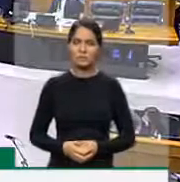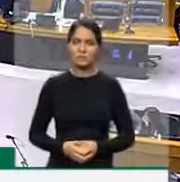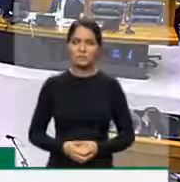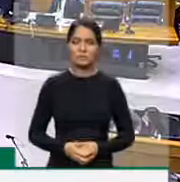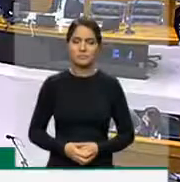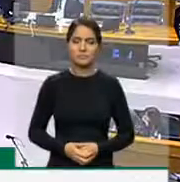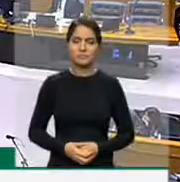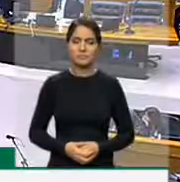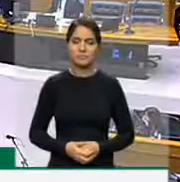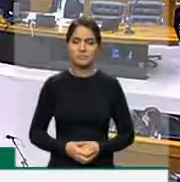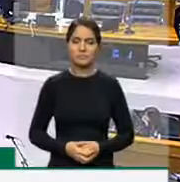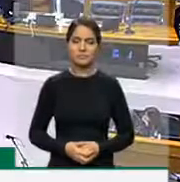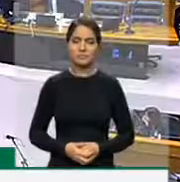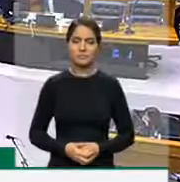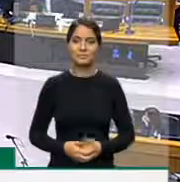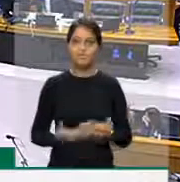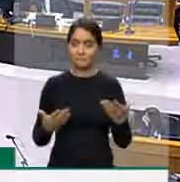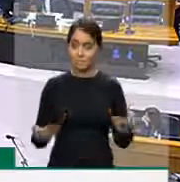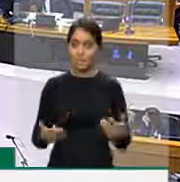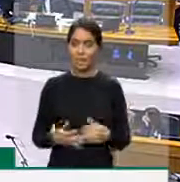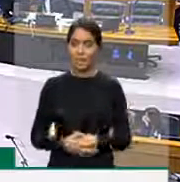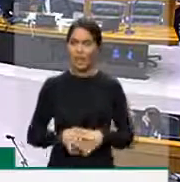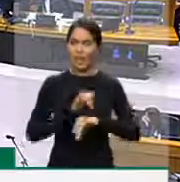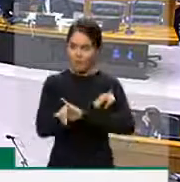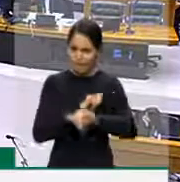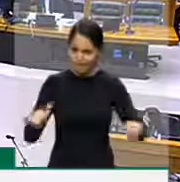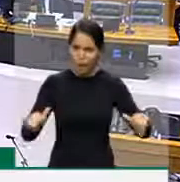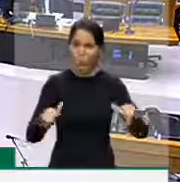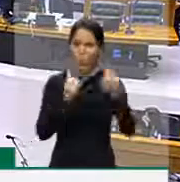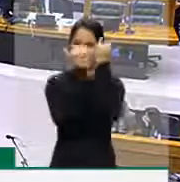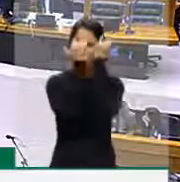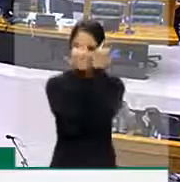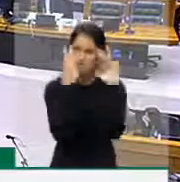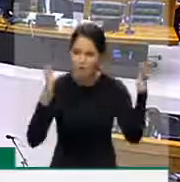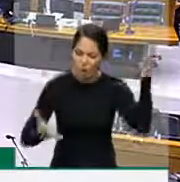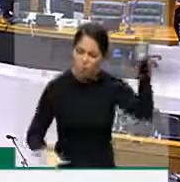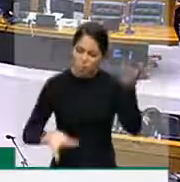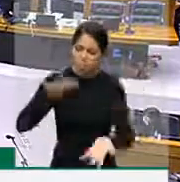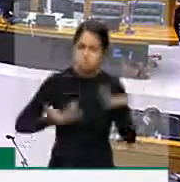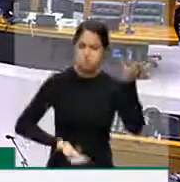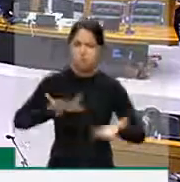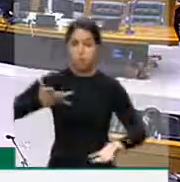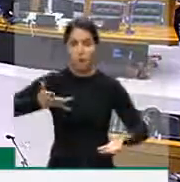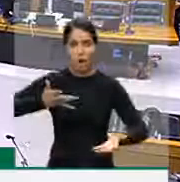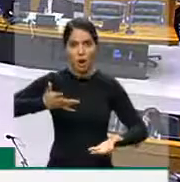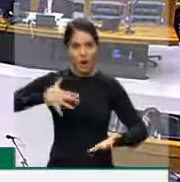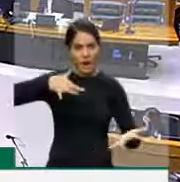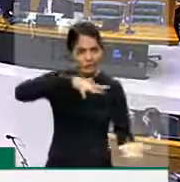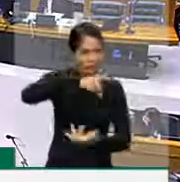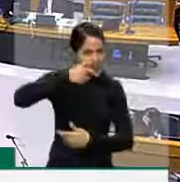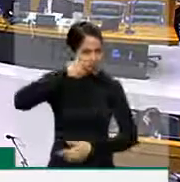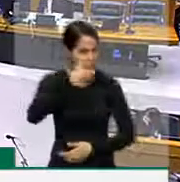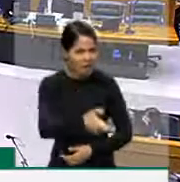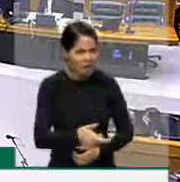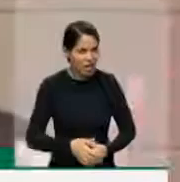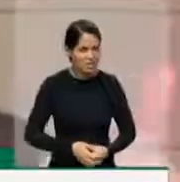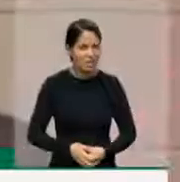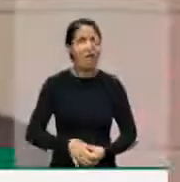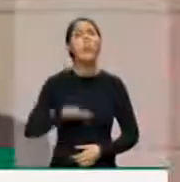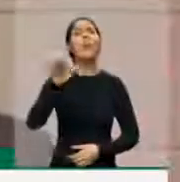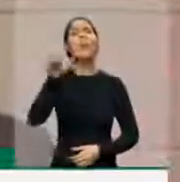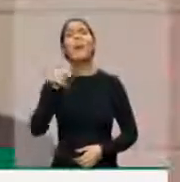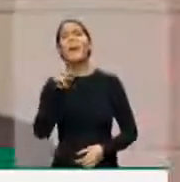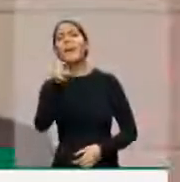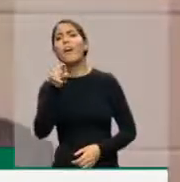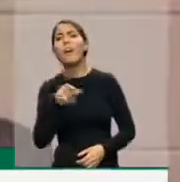para enfrentar isso. Estão falando da Amazônia queimando porque tem interesses internacionais sobre a Amazônia. Quem é que foi dizer para o vice-presidente americano,